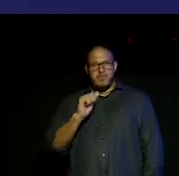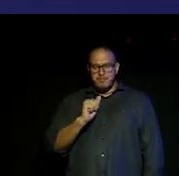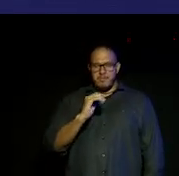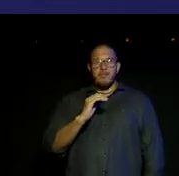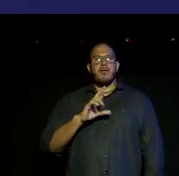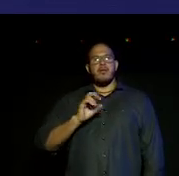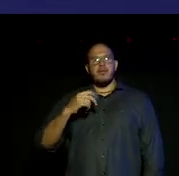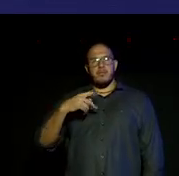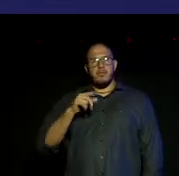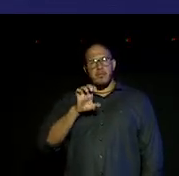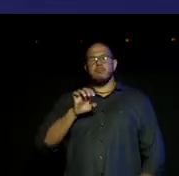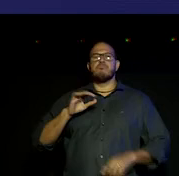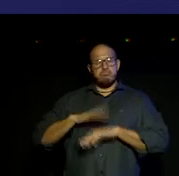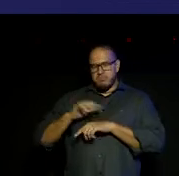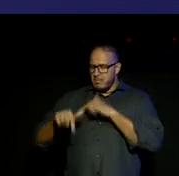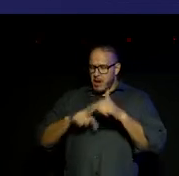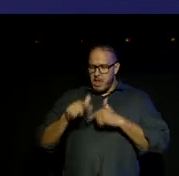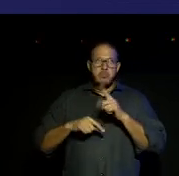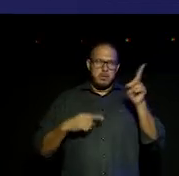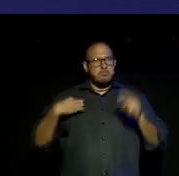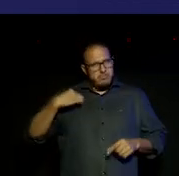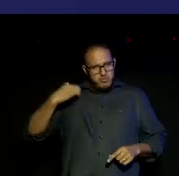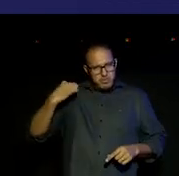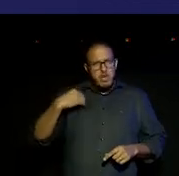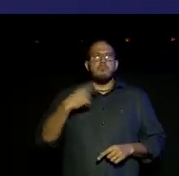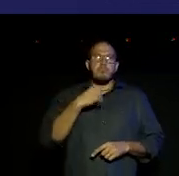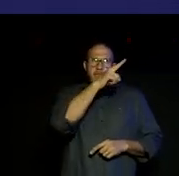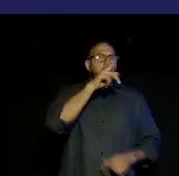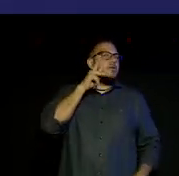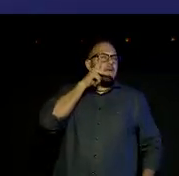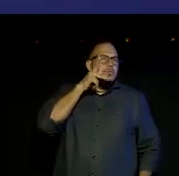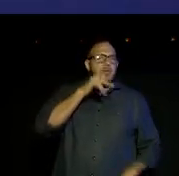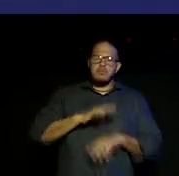nosso trabalho lá é voluntário. E eu estava na Paraíba e um dia,